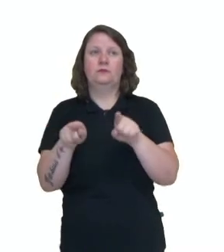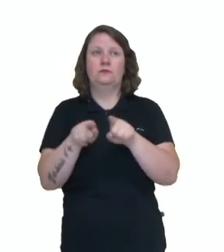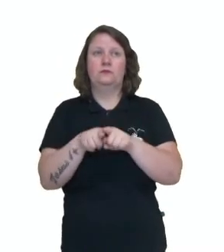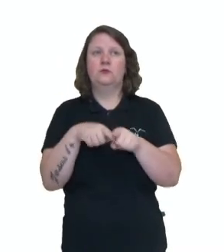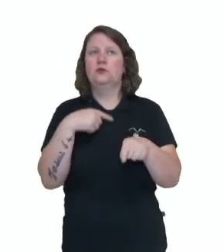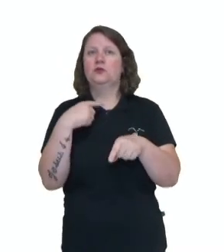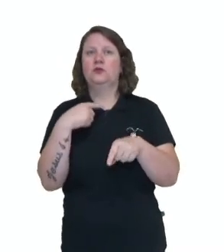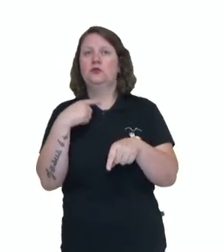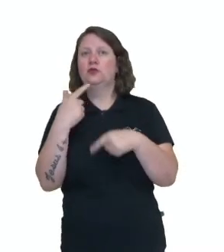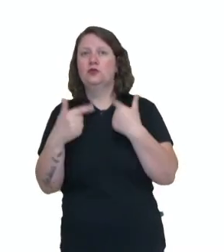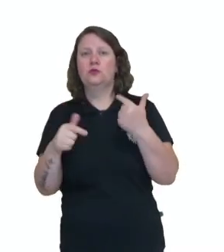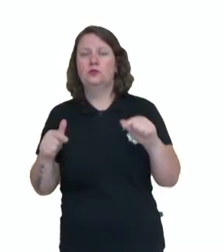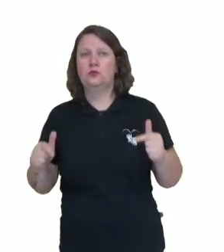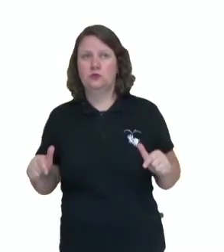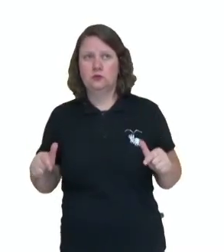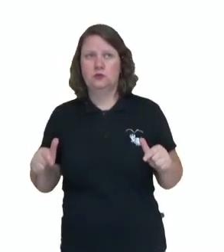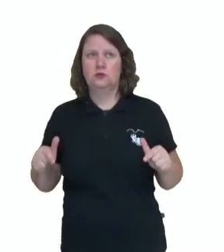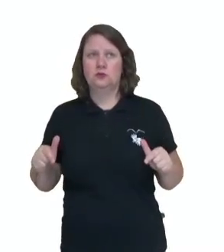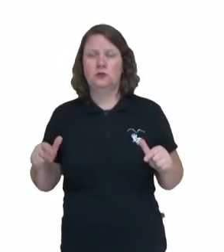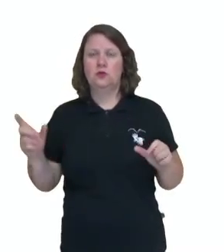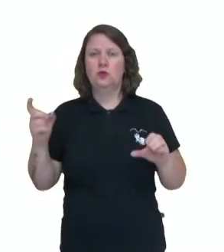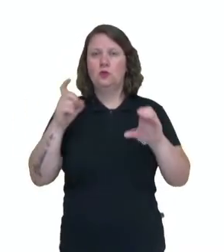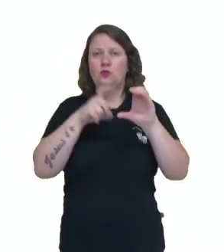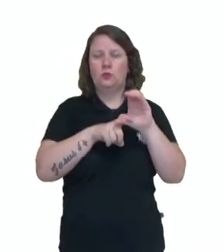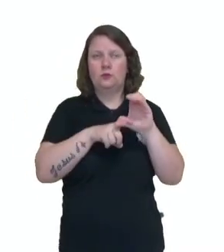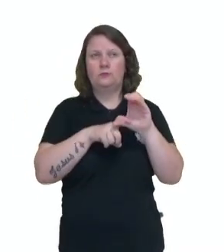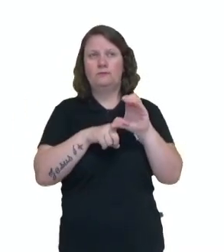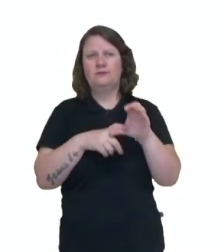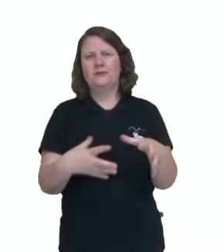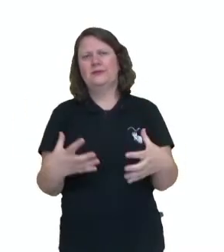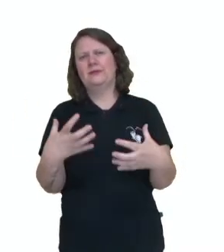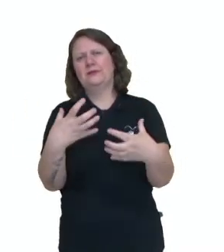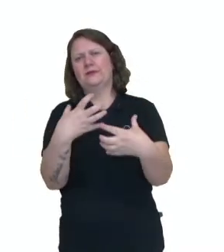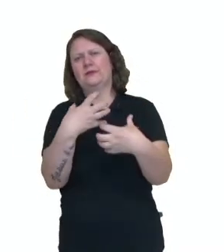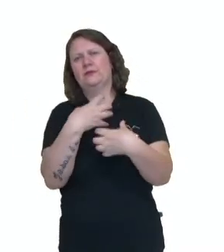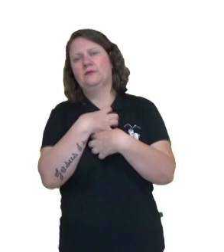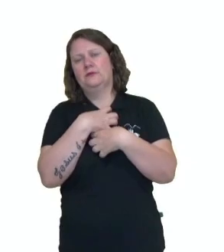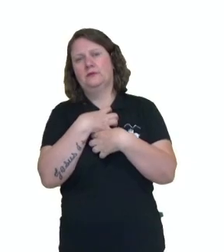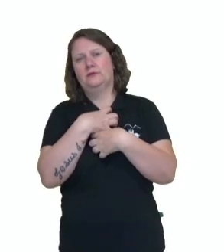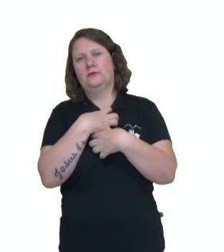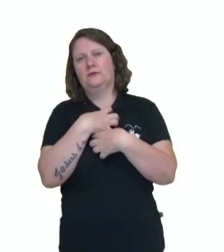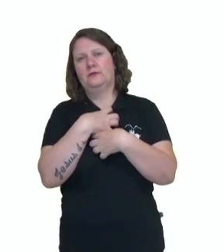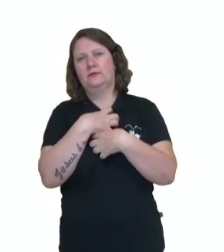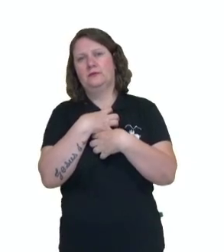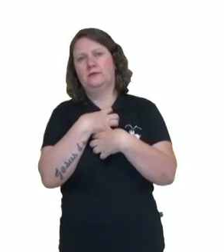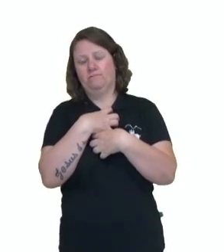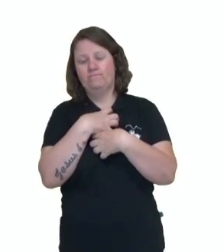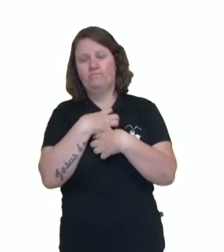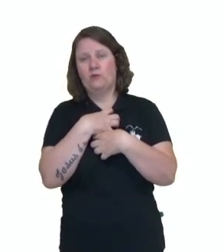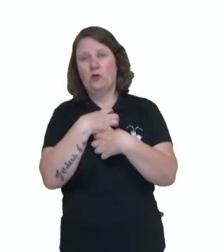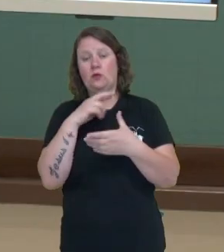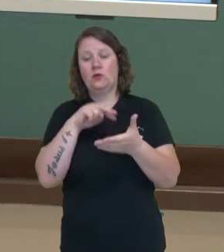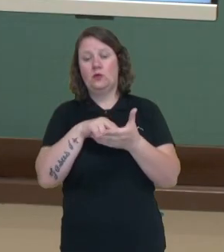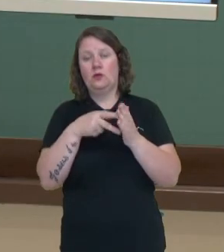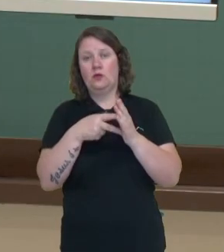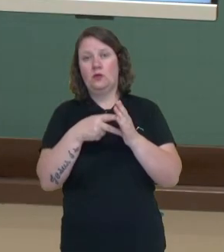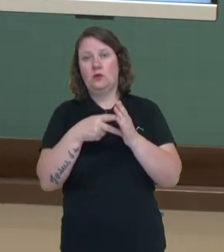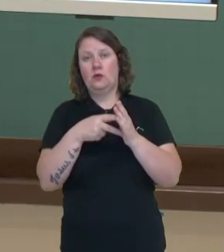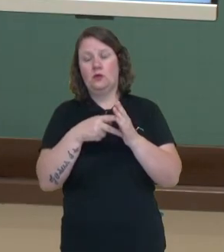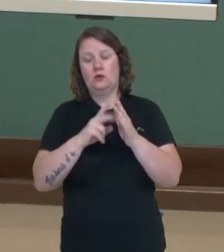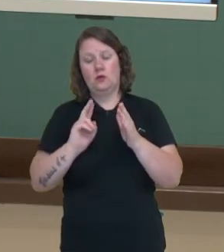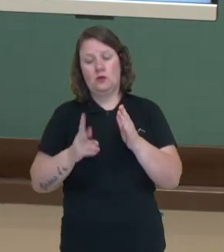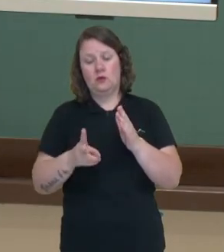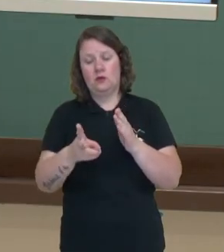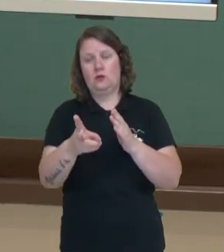subordinativa também. Então nós temos aqui o sentir. Esse final ir é o infinitivo, é uma forma nominal do verbo, não